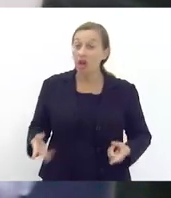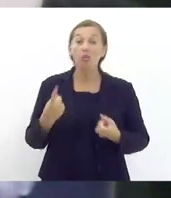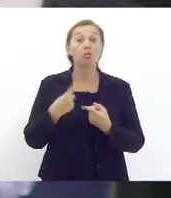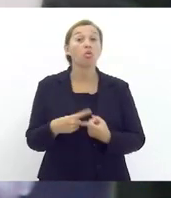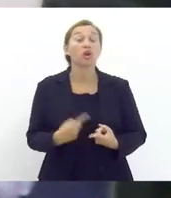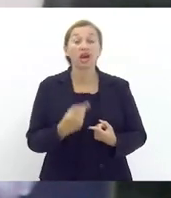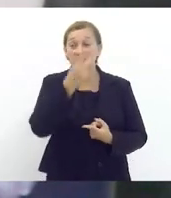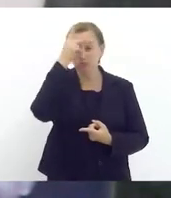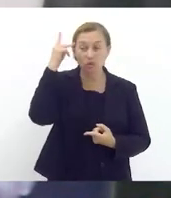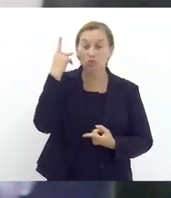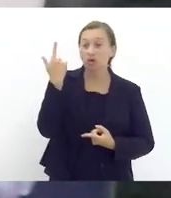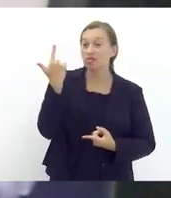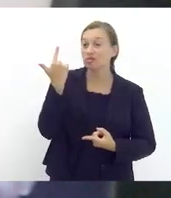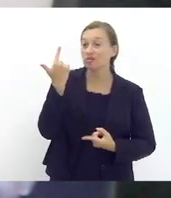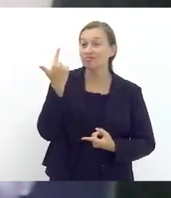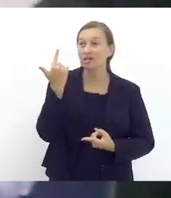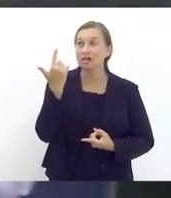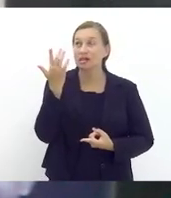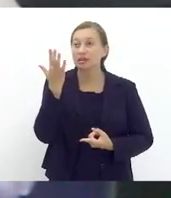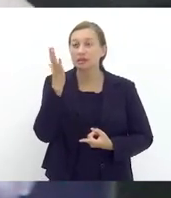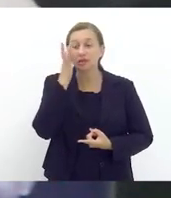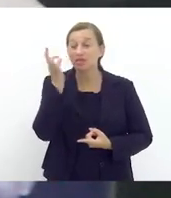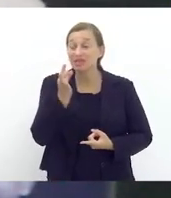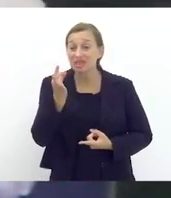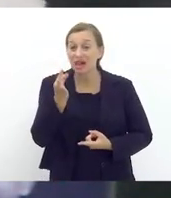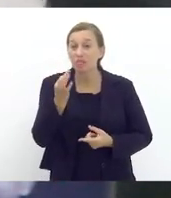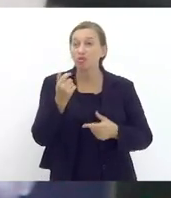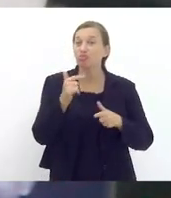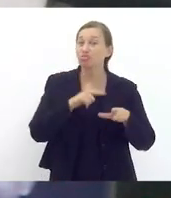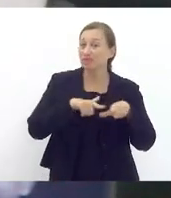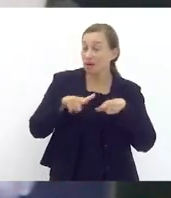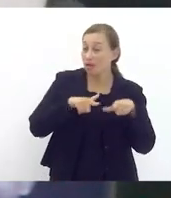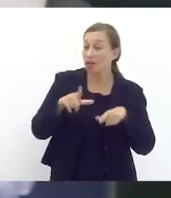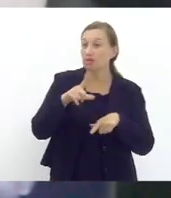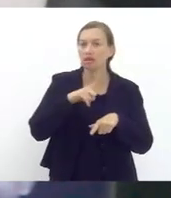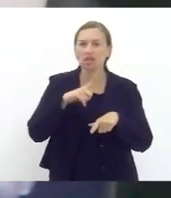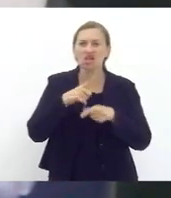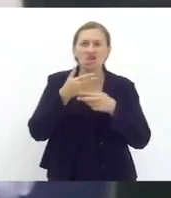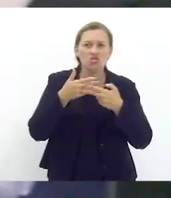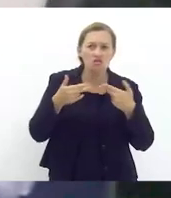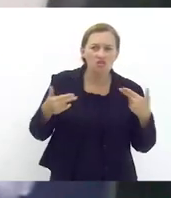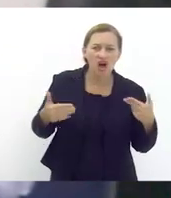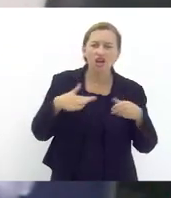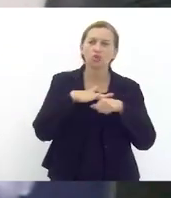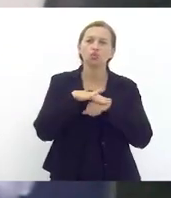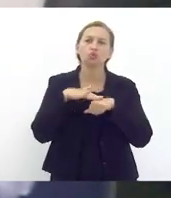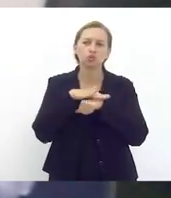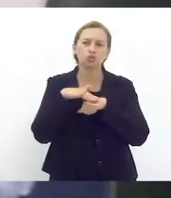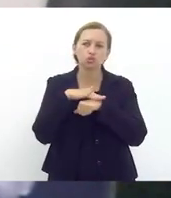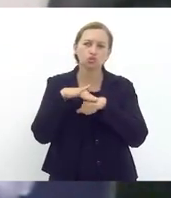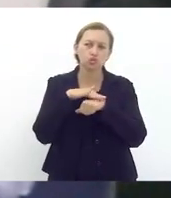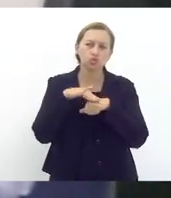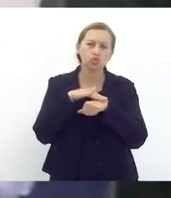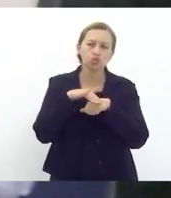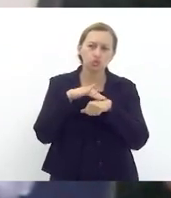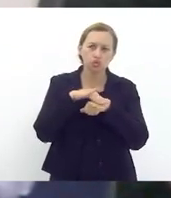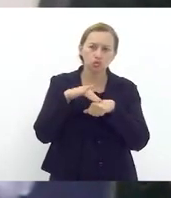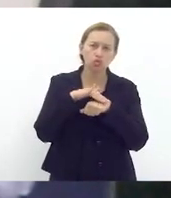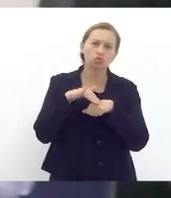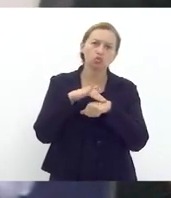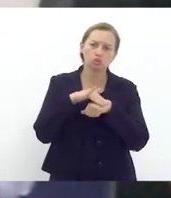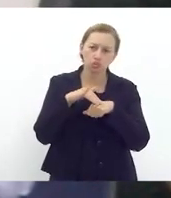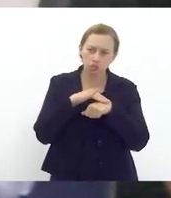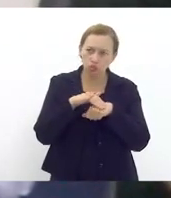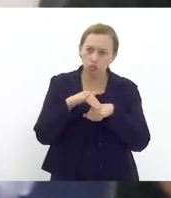as pessoas não têm a dimensão do trabalho que dá foram muitas conversas bilaterais né